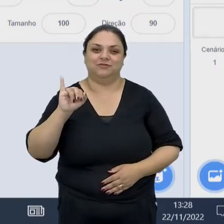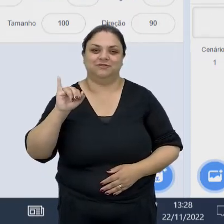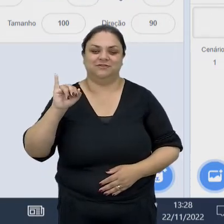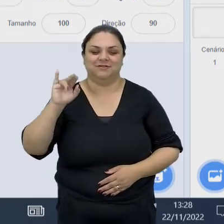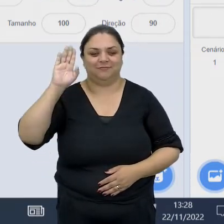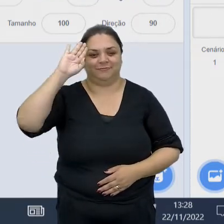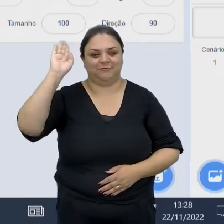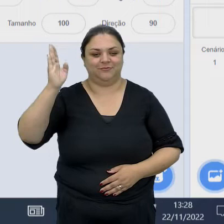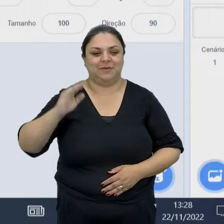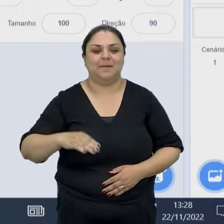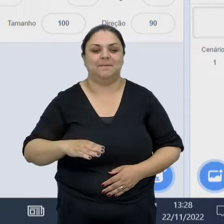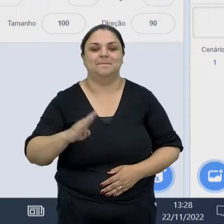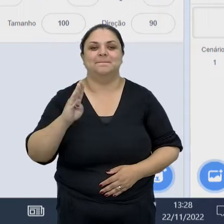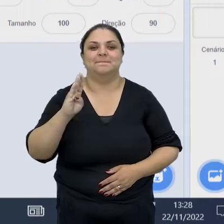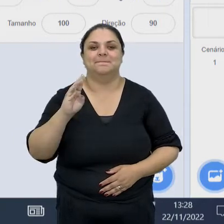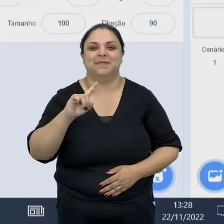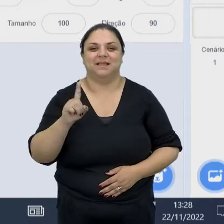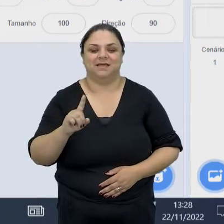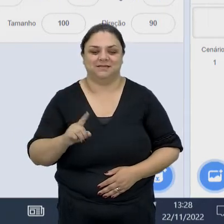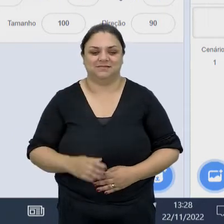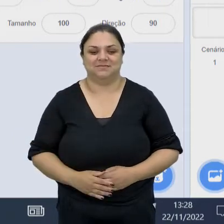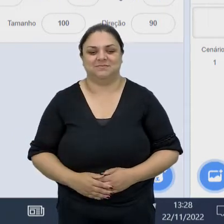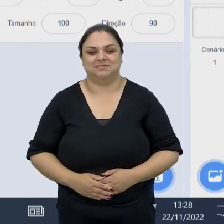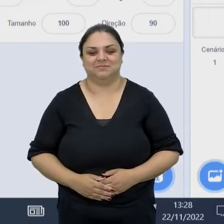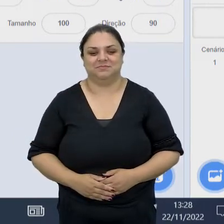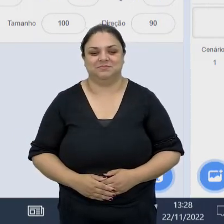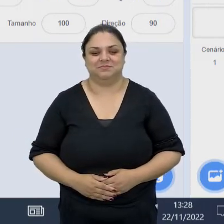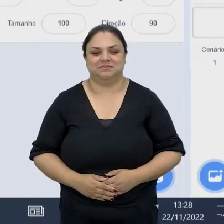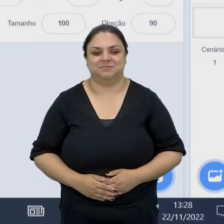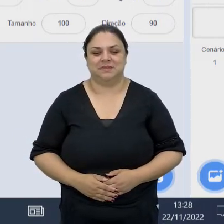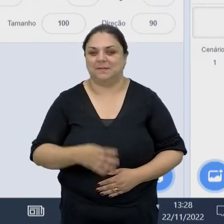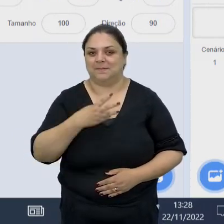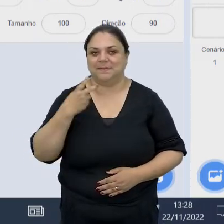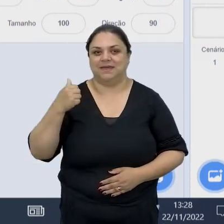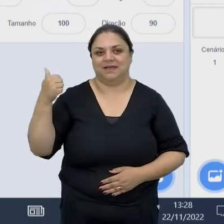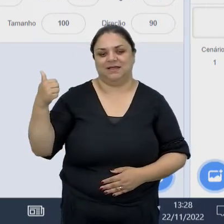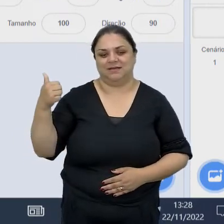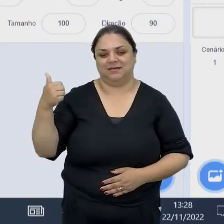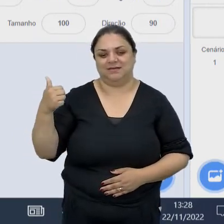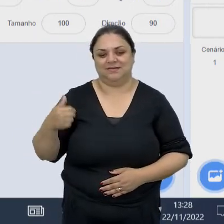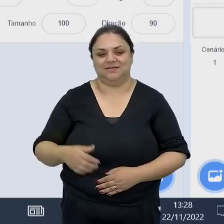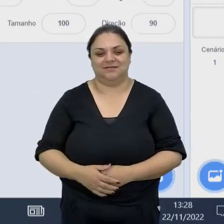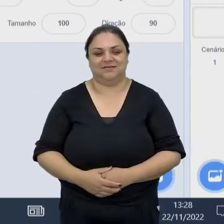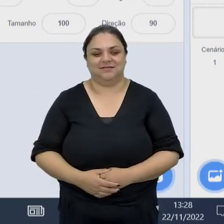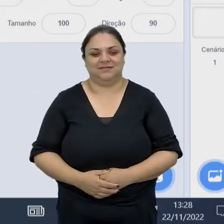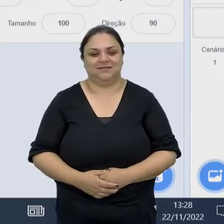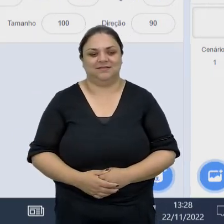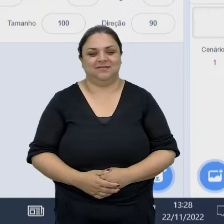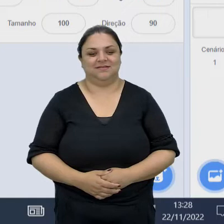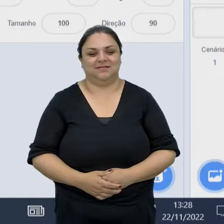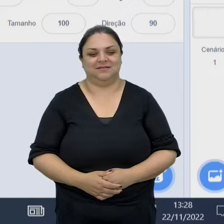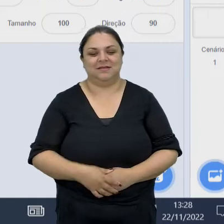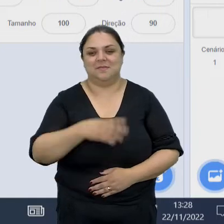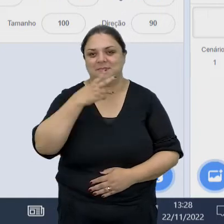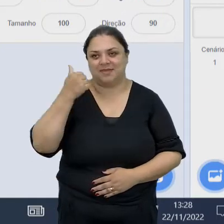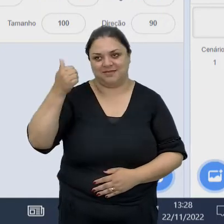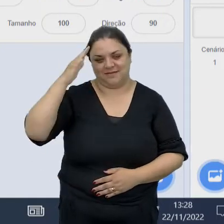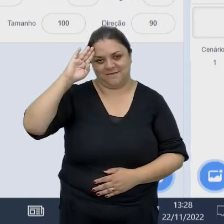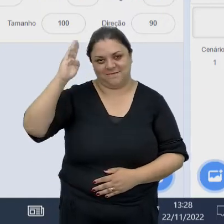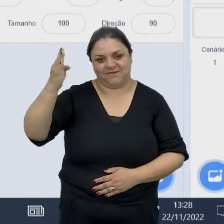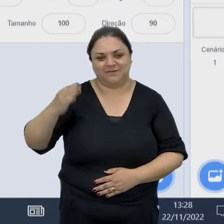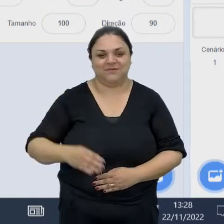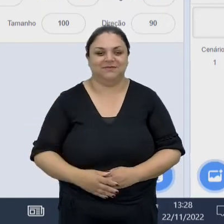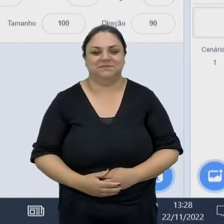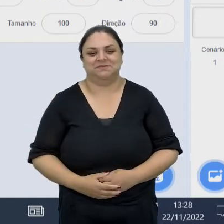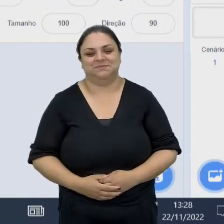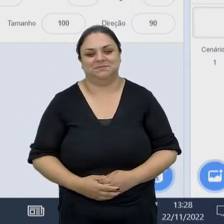Ah, beleza. Coloca lá, beleza. Fui. Beleza. Que pessoa bem educada, né? Fui. E aí